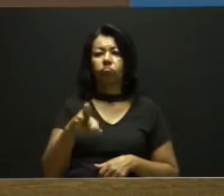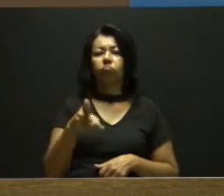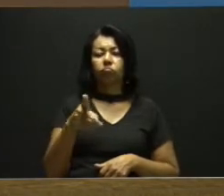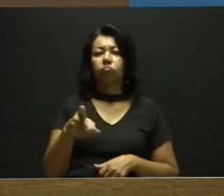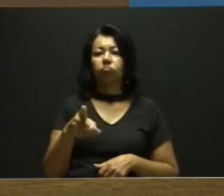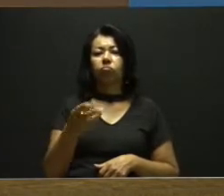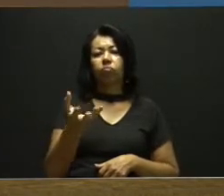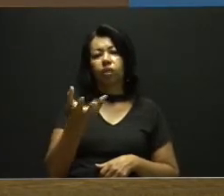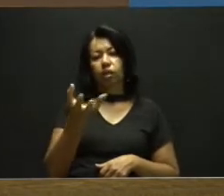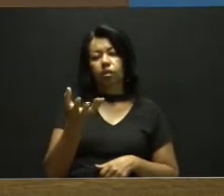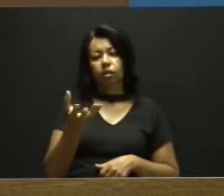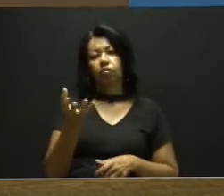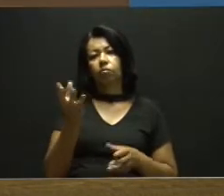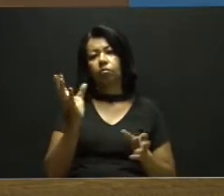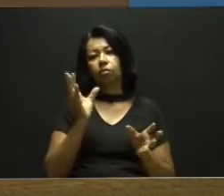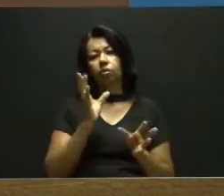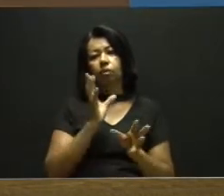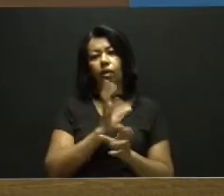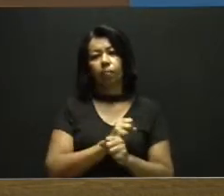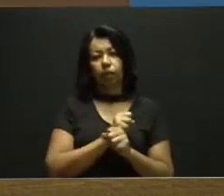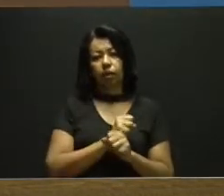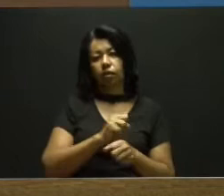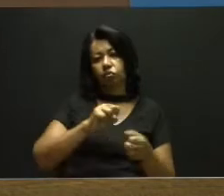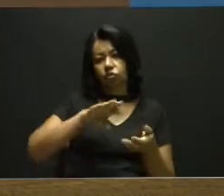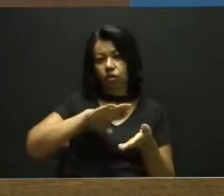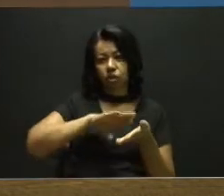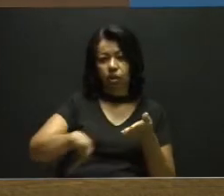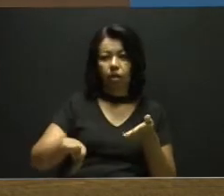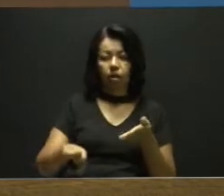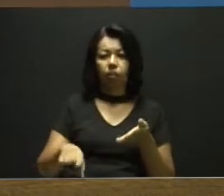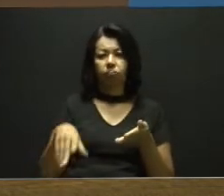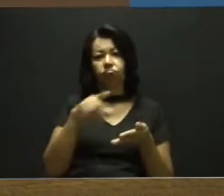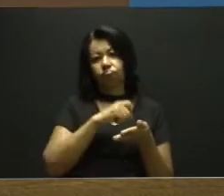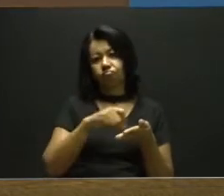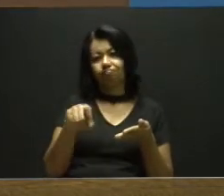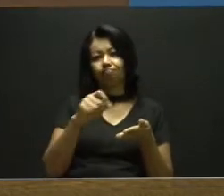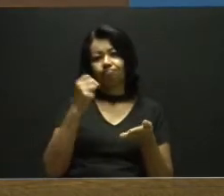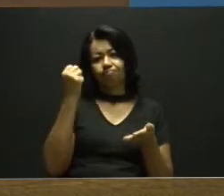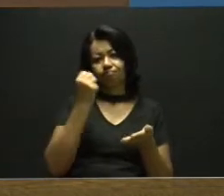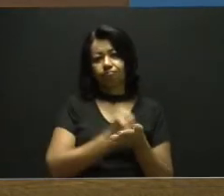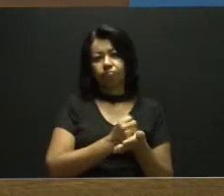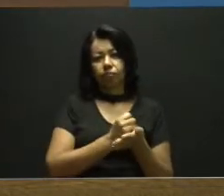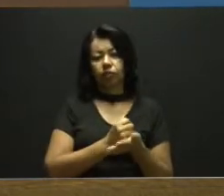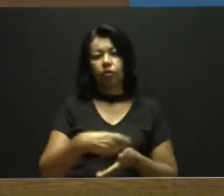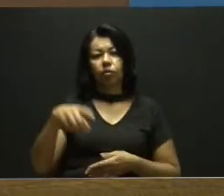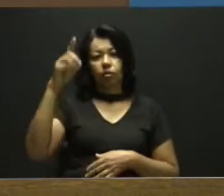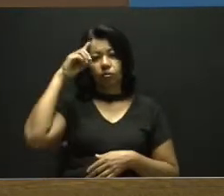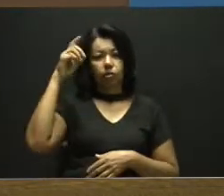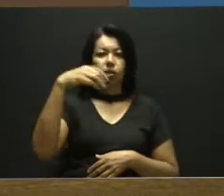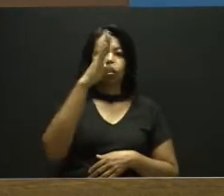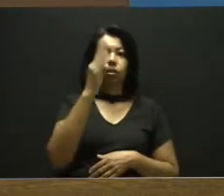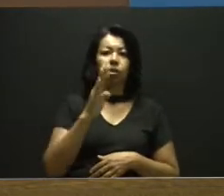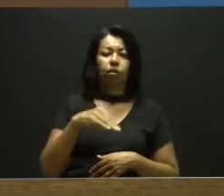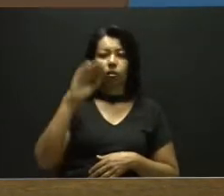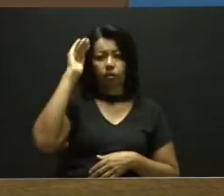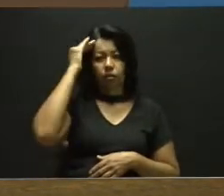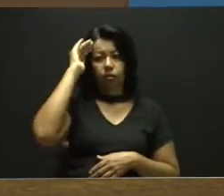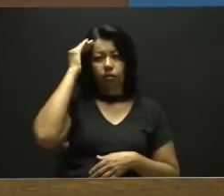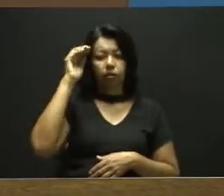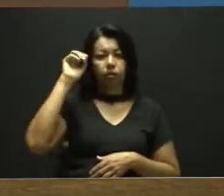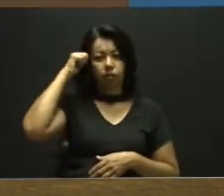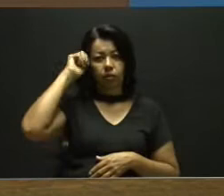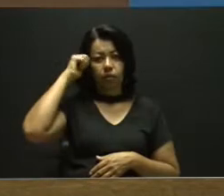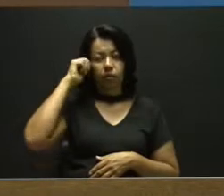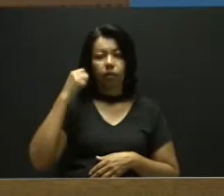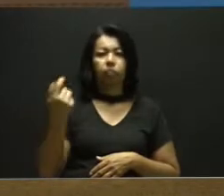pagar dos seus registros o dia nacional da consciência negra nos